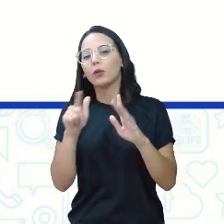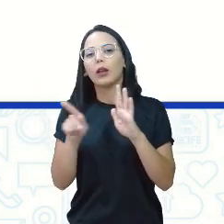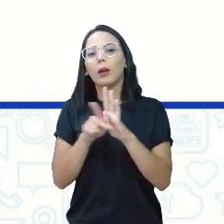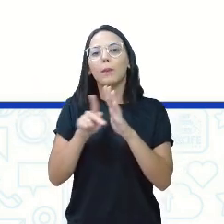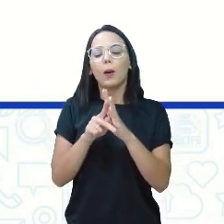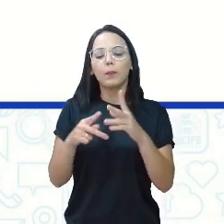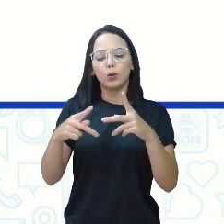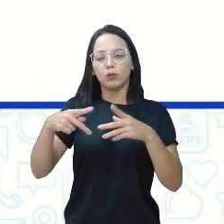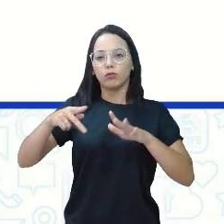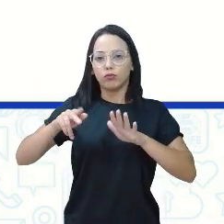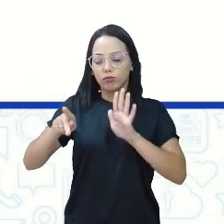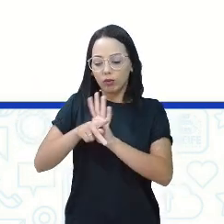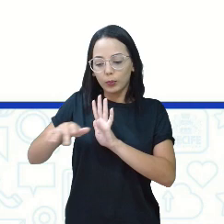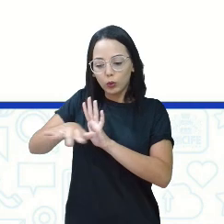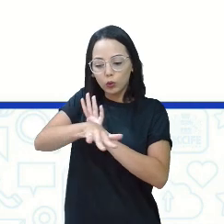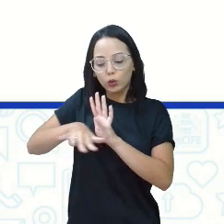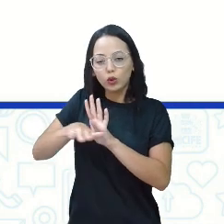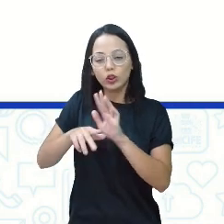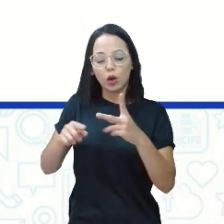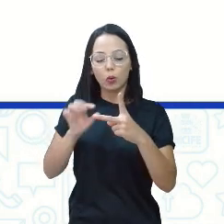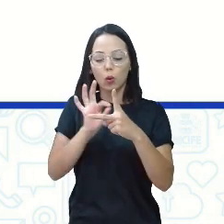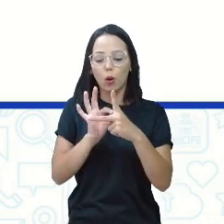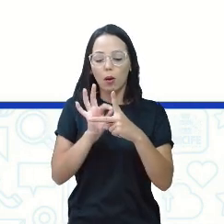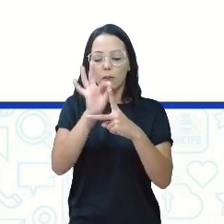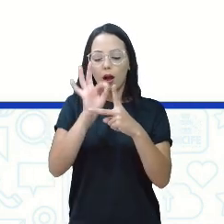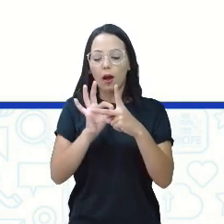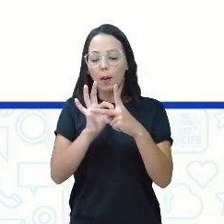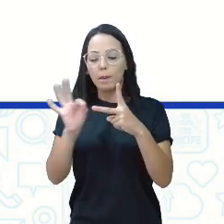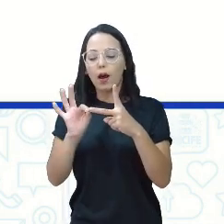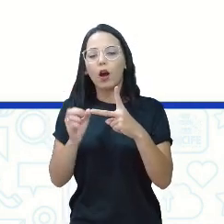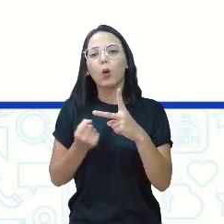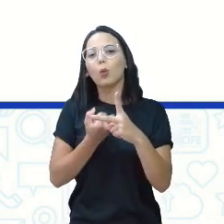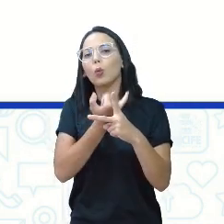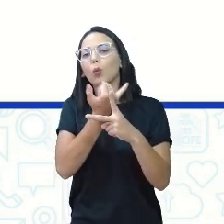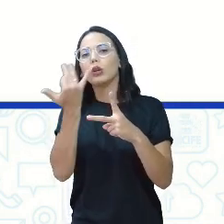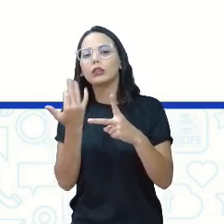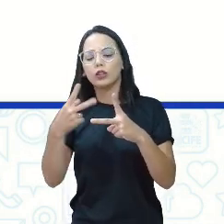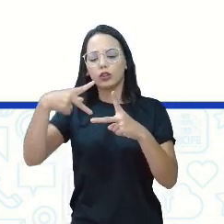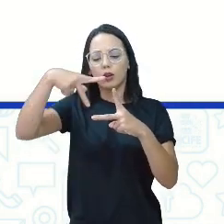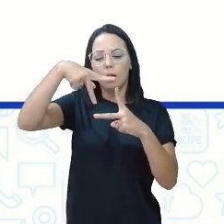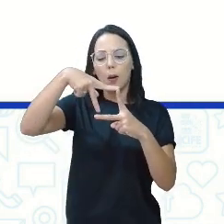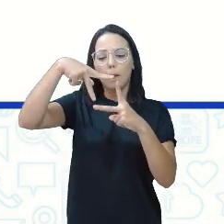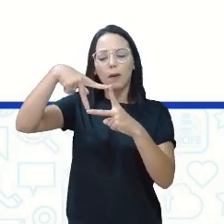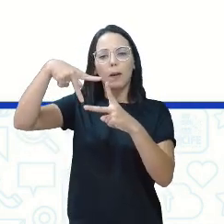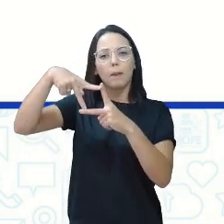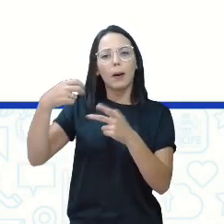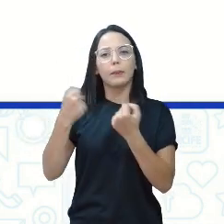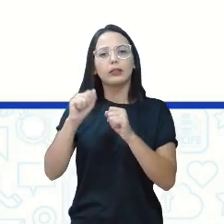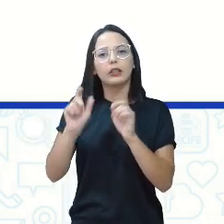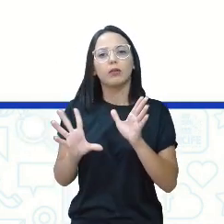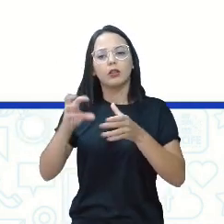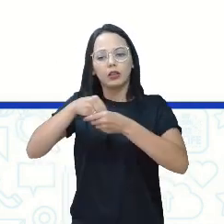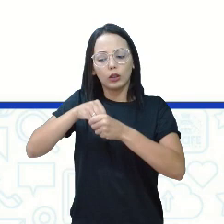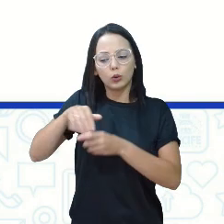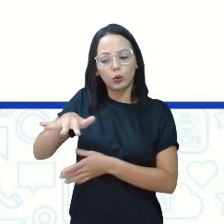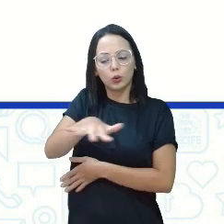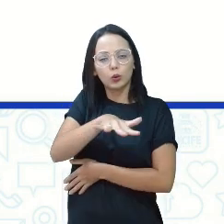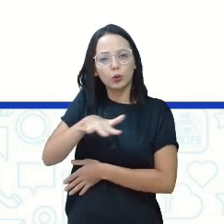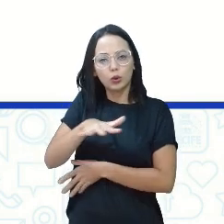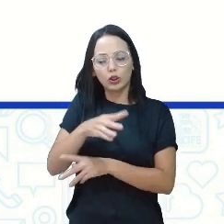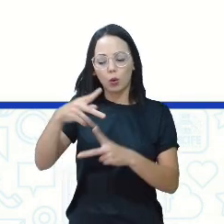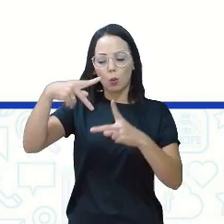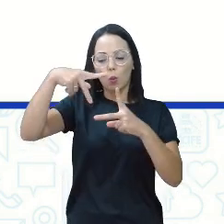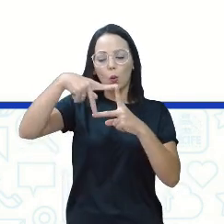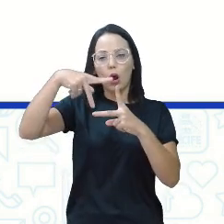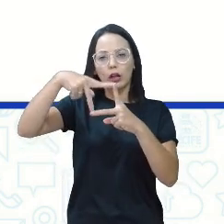cerâmica quadrada de lados de 1 metro, quantas peças desse tipo precisaremos para colocar num piso quadrado